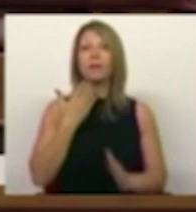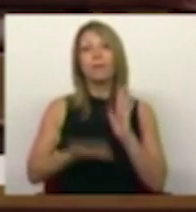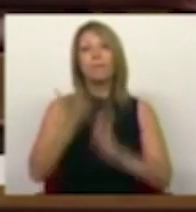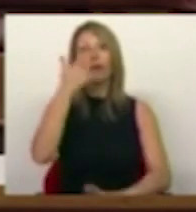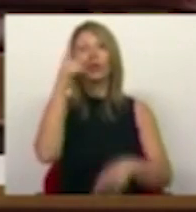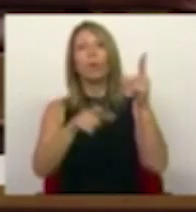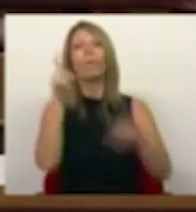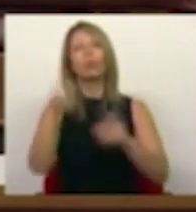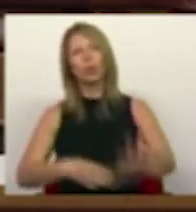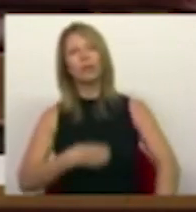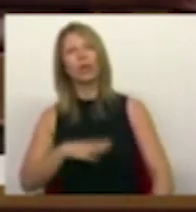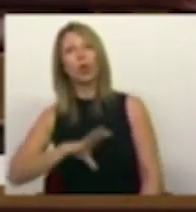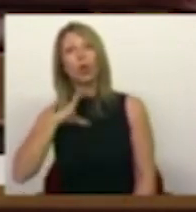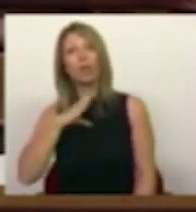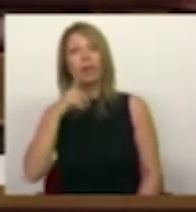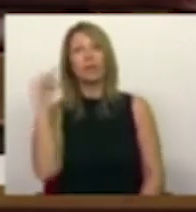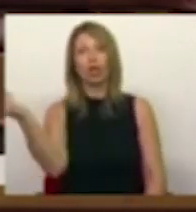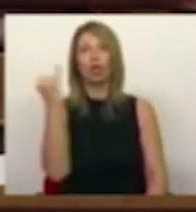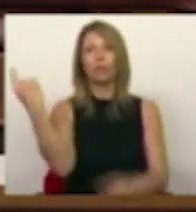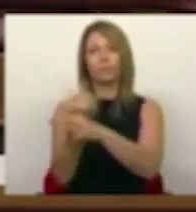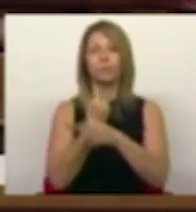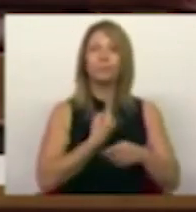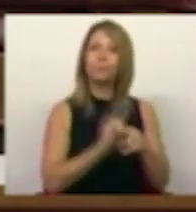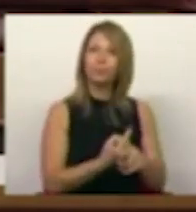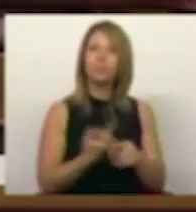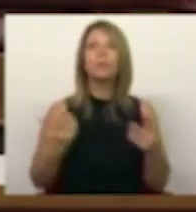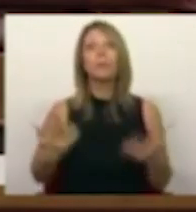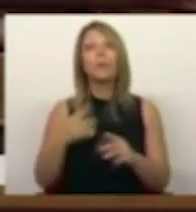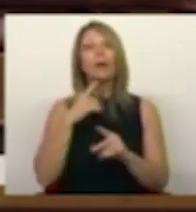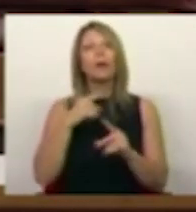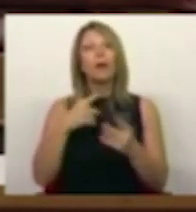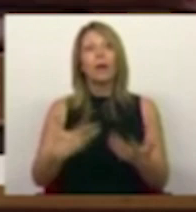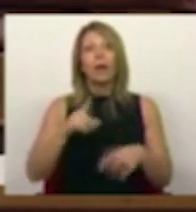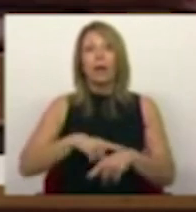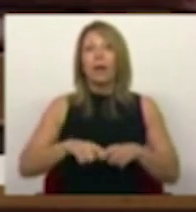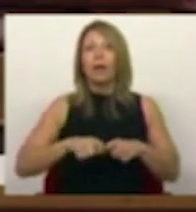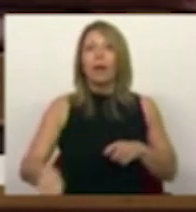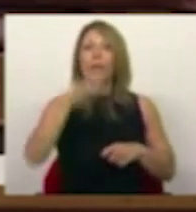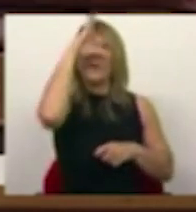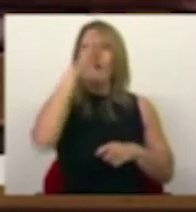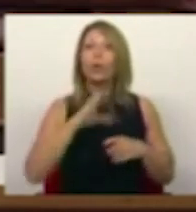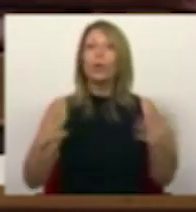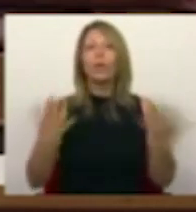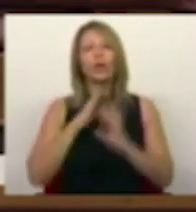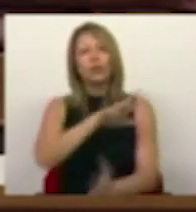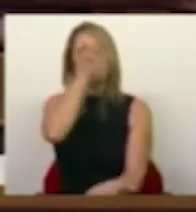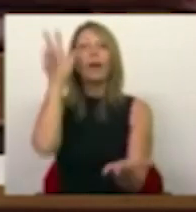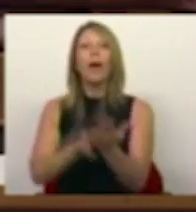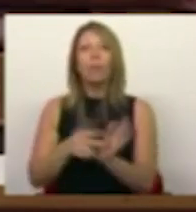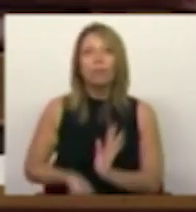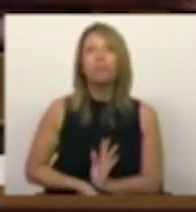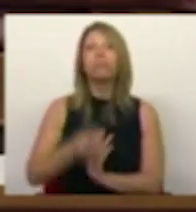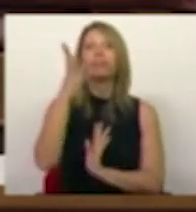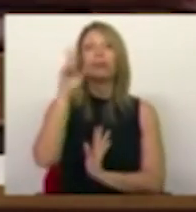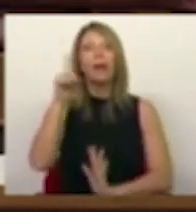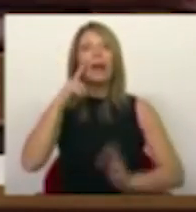instituições. Na anterior legislatura, aprovámos já um vasto conjunto de medidas de prevenção e combate à